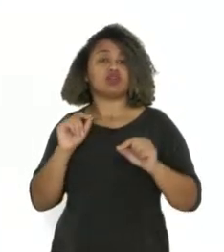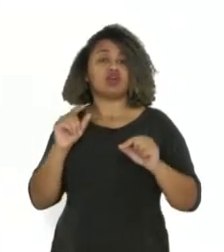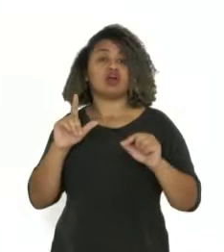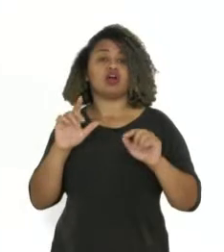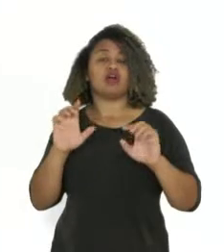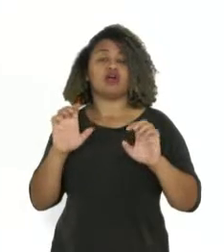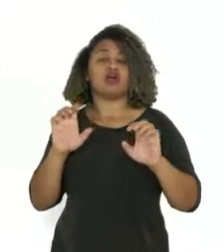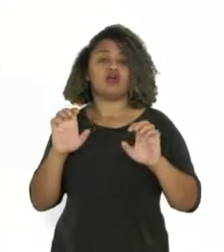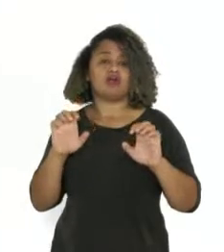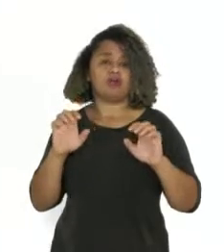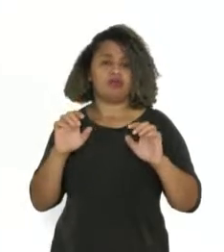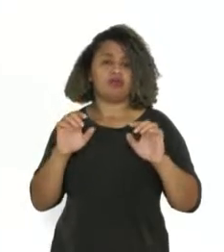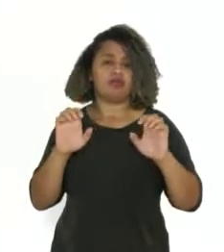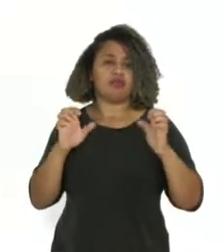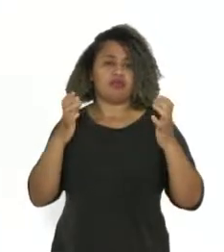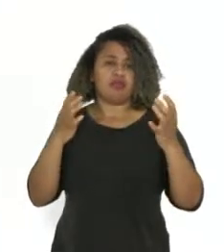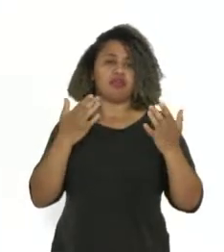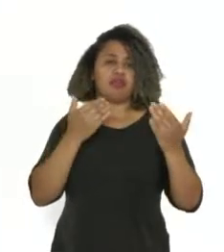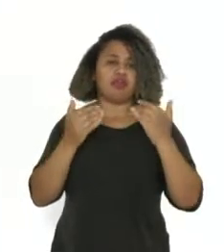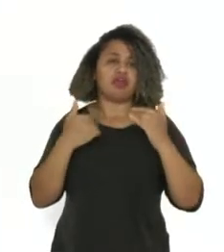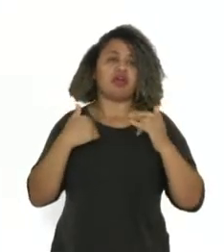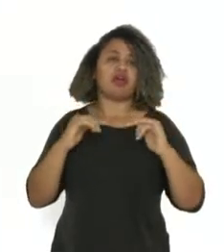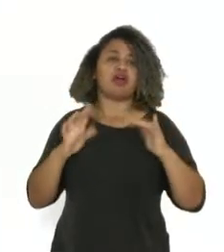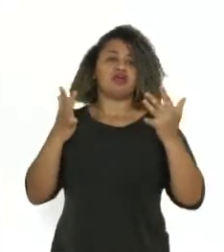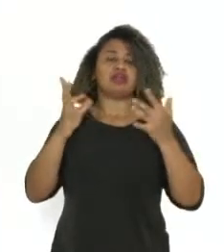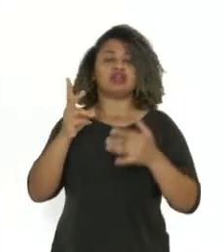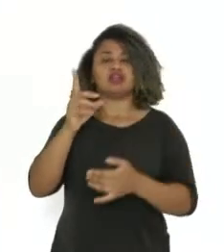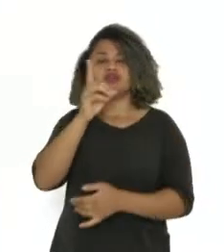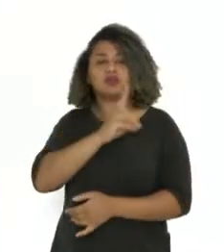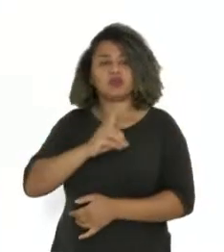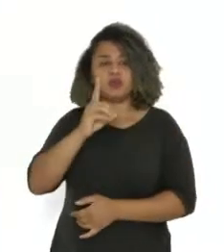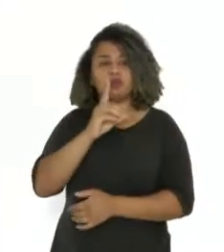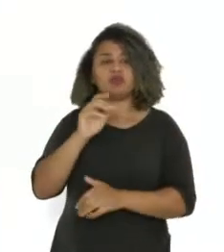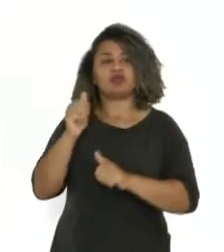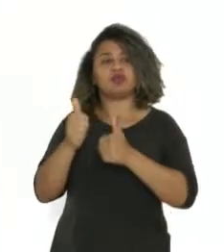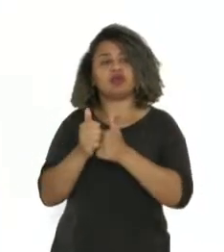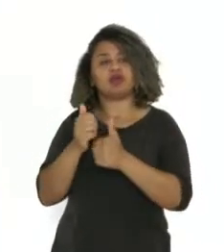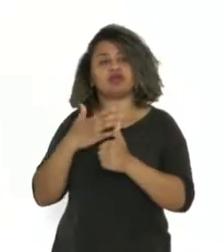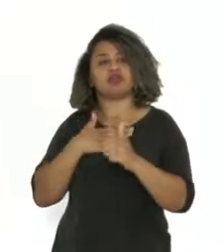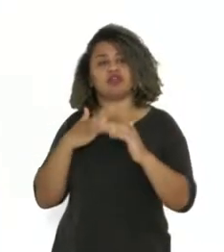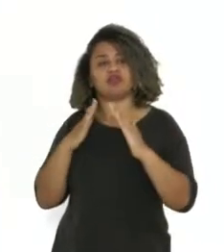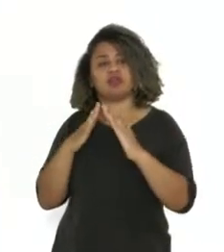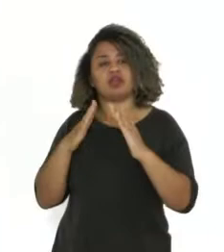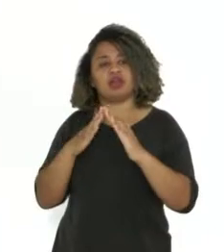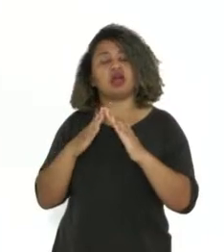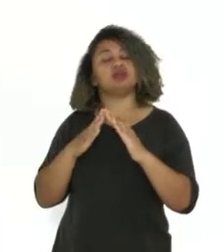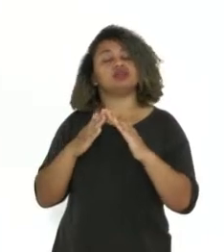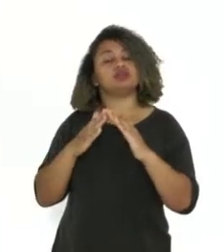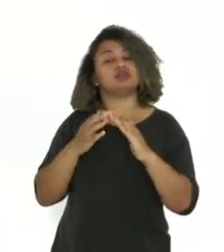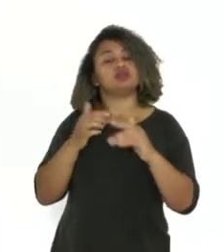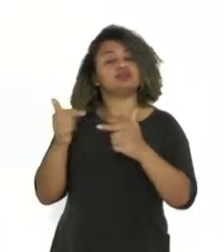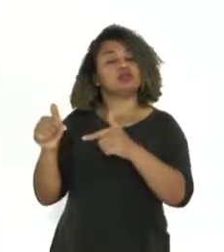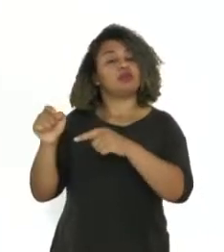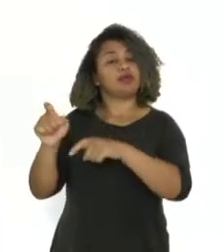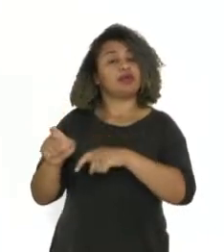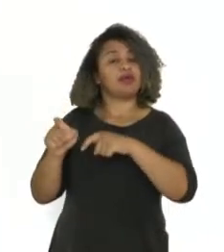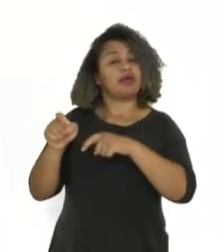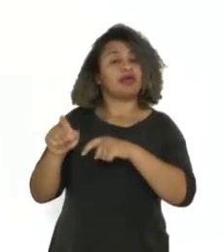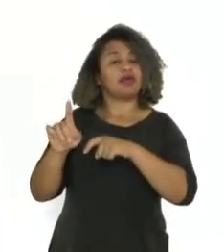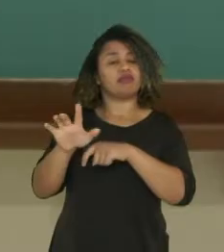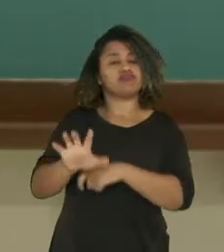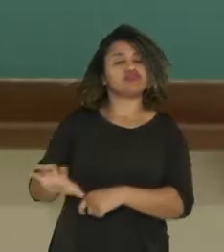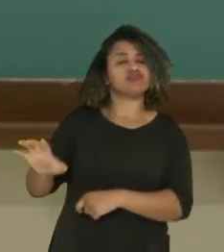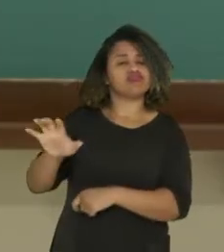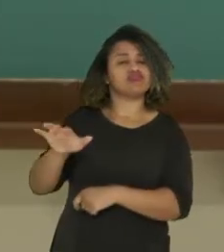atenção nesse vocabulário, cerca, perto da minha casa, com os agricultores de la región. Ou seja,